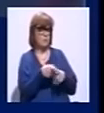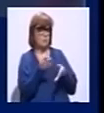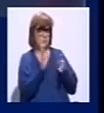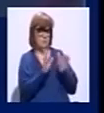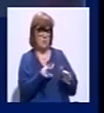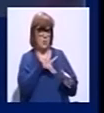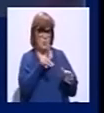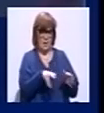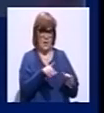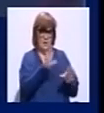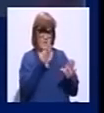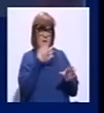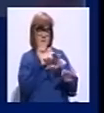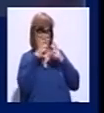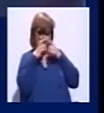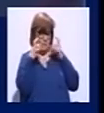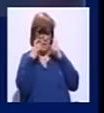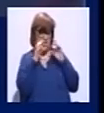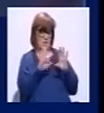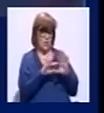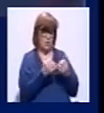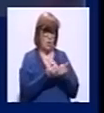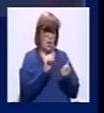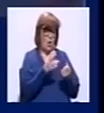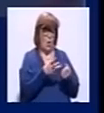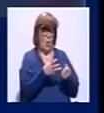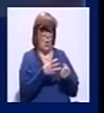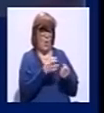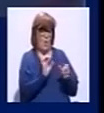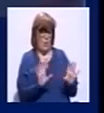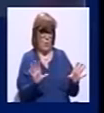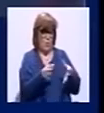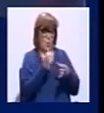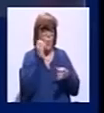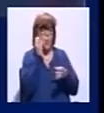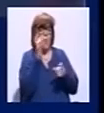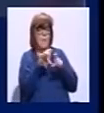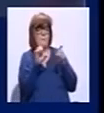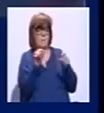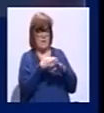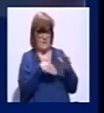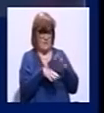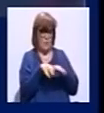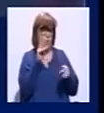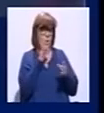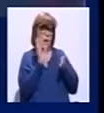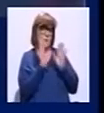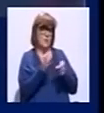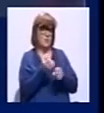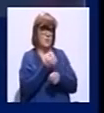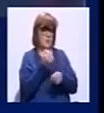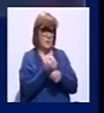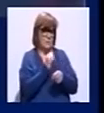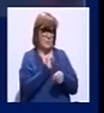do país já que falamos comunitário e as a de que forma que as empresas estão a produzir mas é importante também olharmos o trabalho